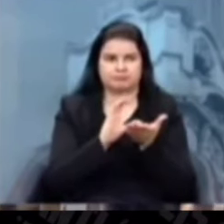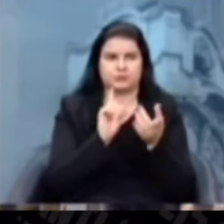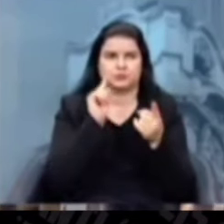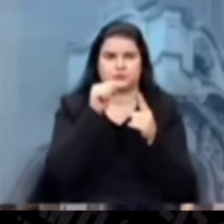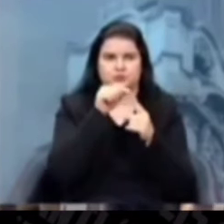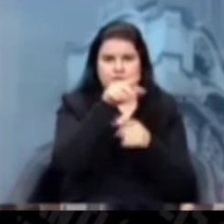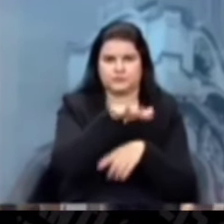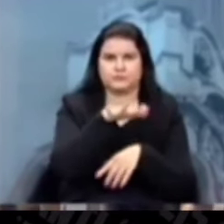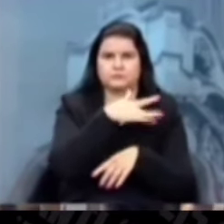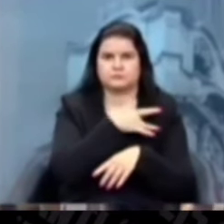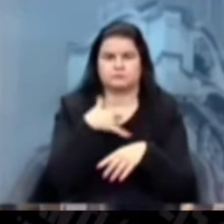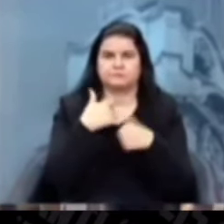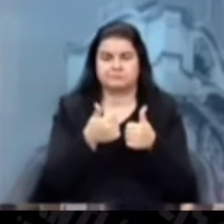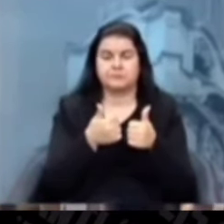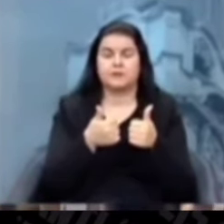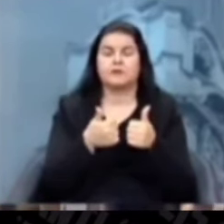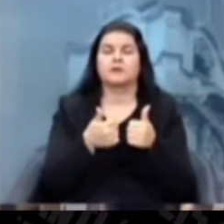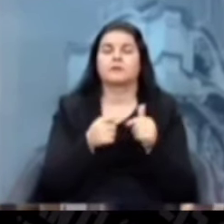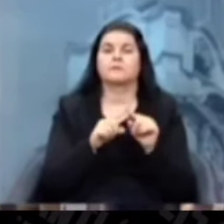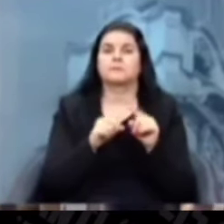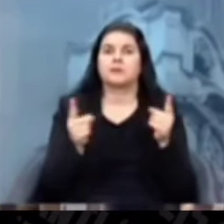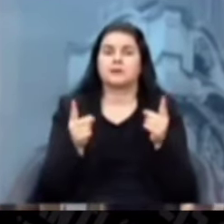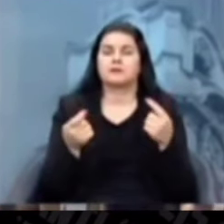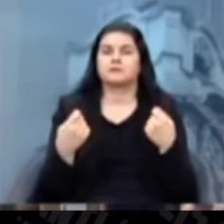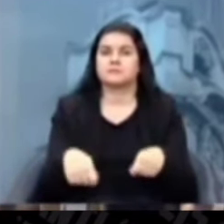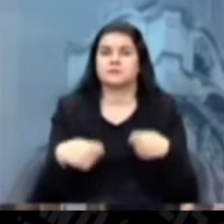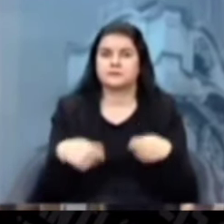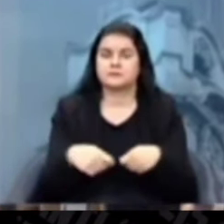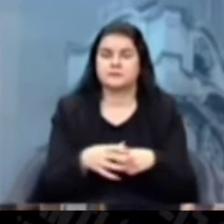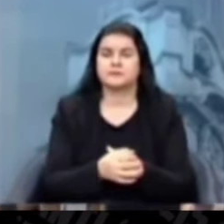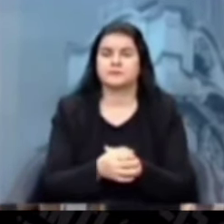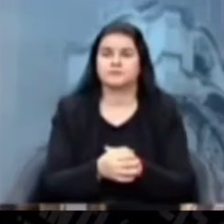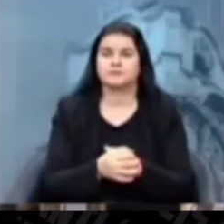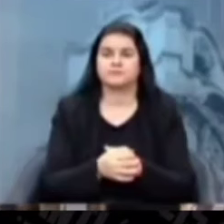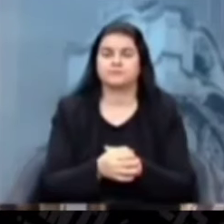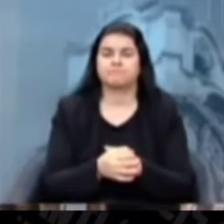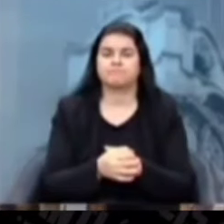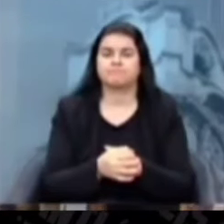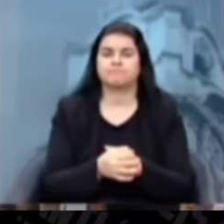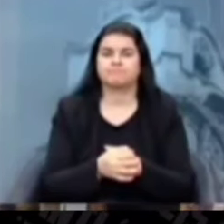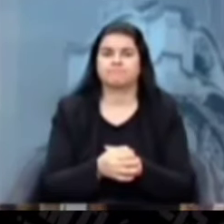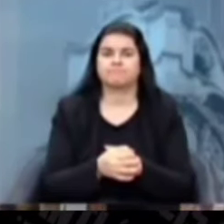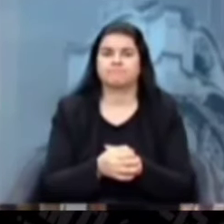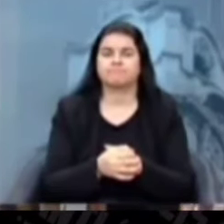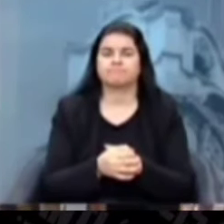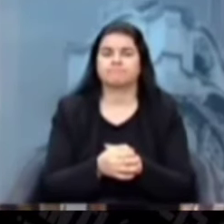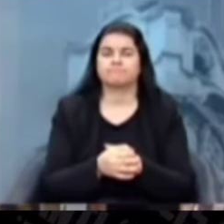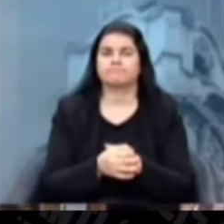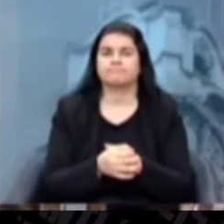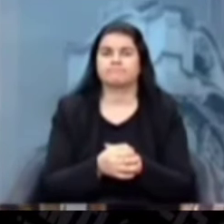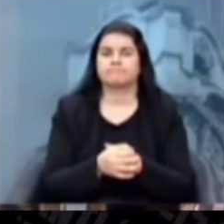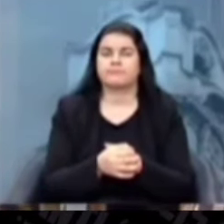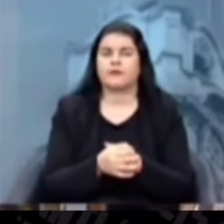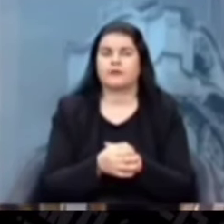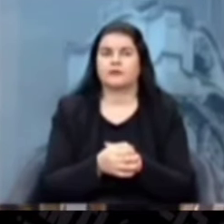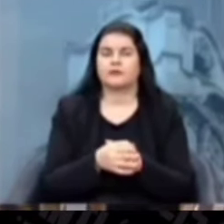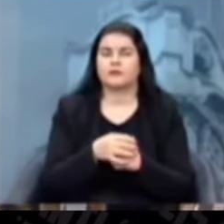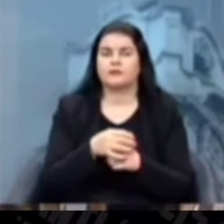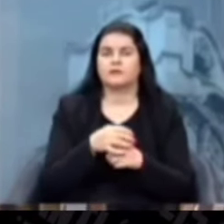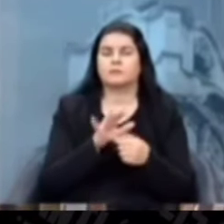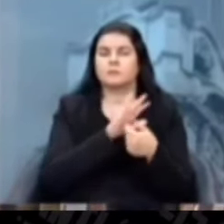para a saúde. É necessário que se tenha uma visão de valorização dos